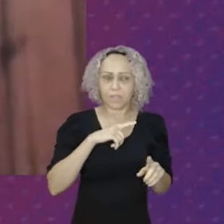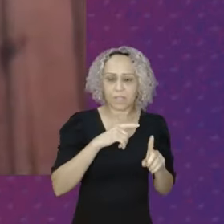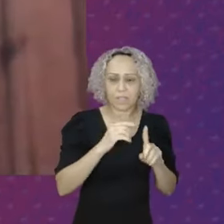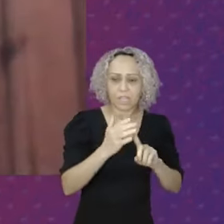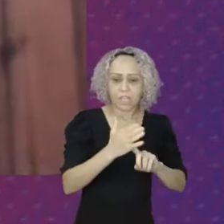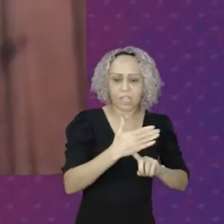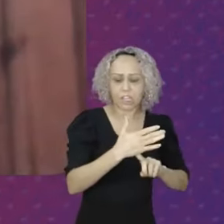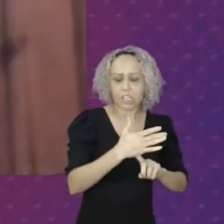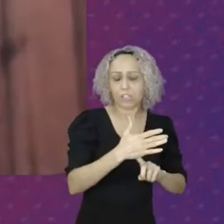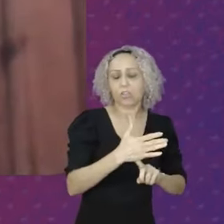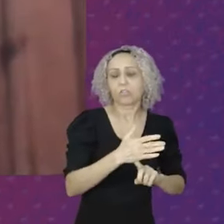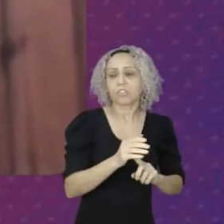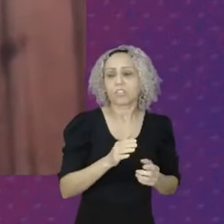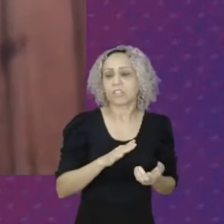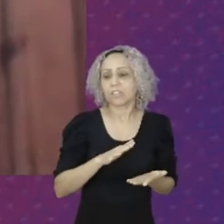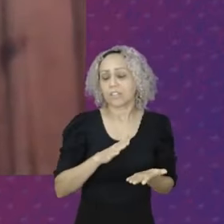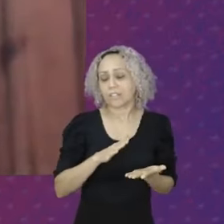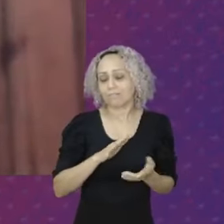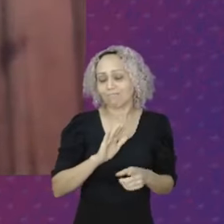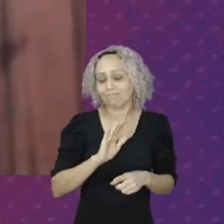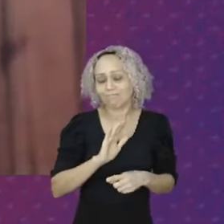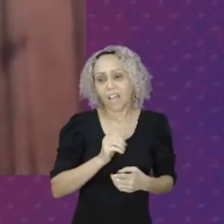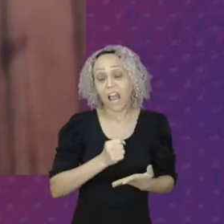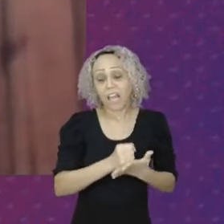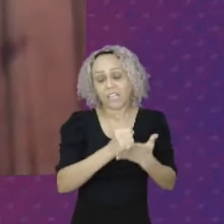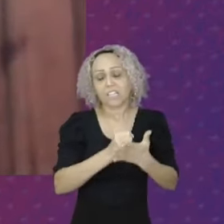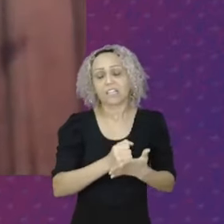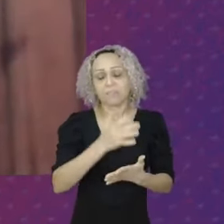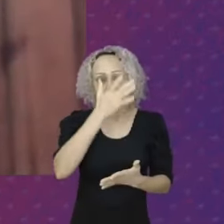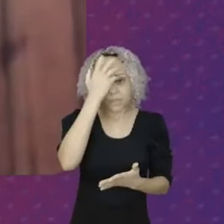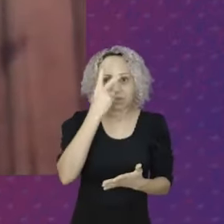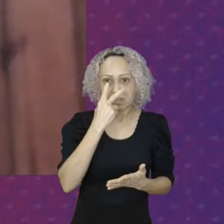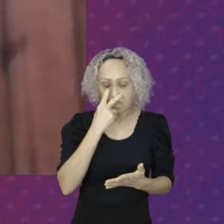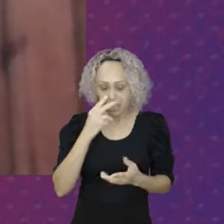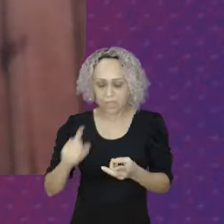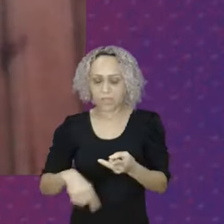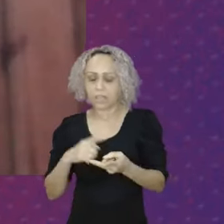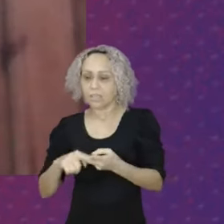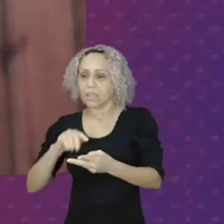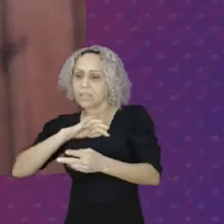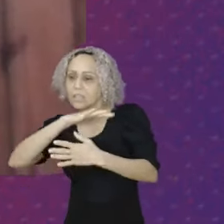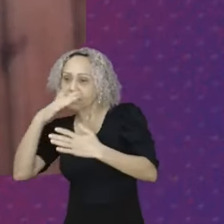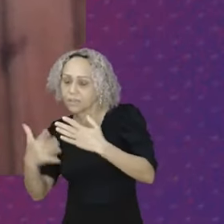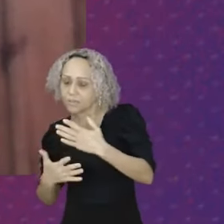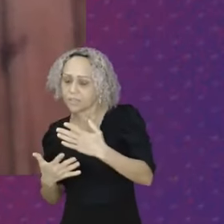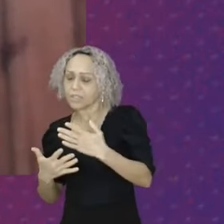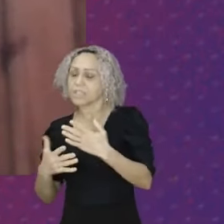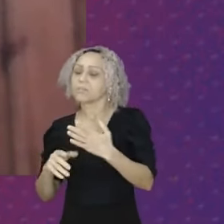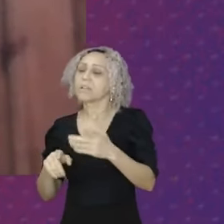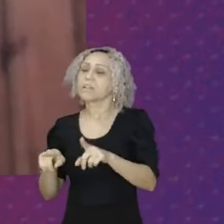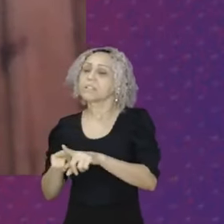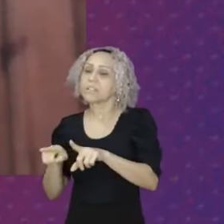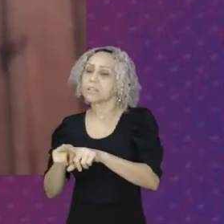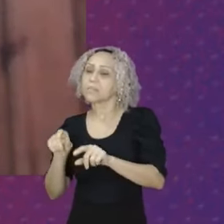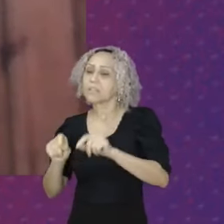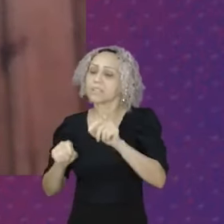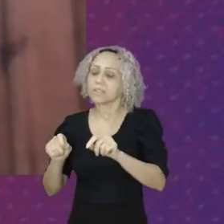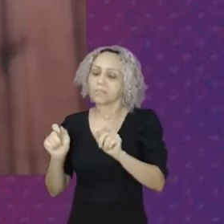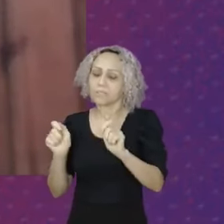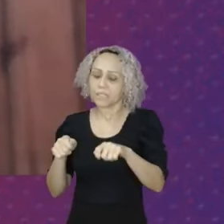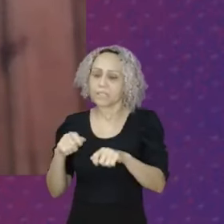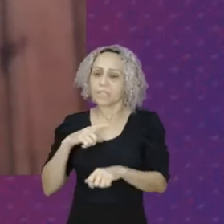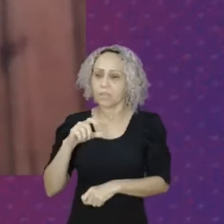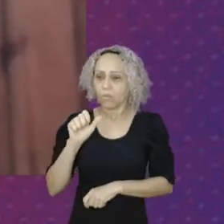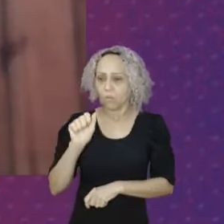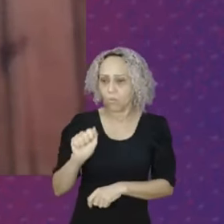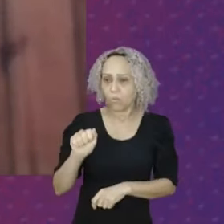para as pessoas cegas e ou a ou intérprete de libras que também tem uma versão online n não é tão precisa mas tem um aplicativo que